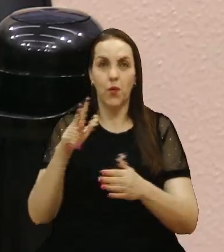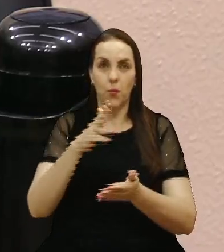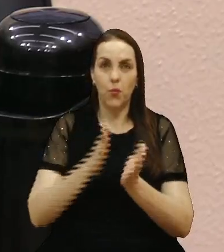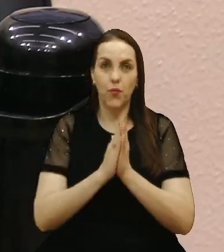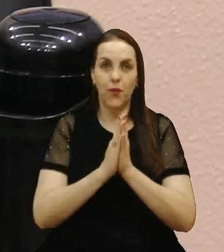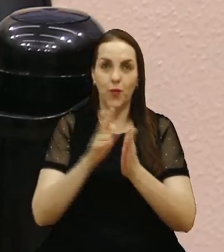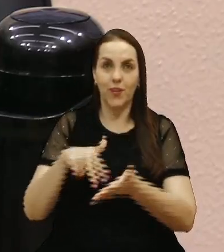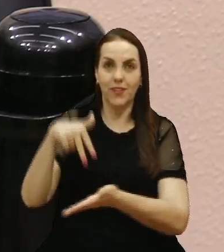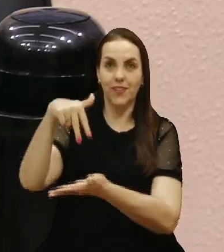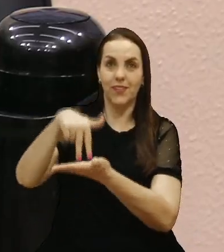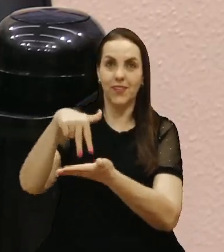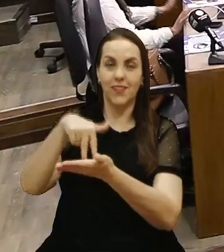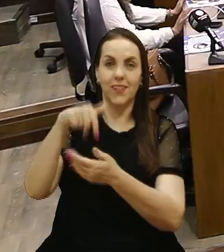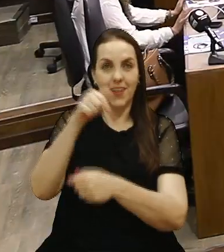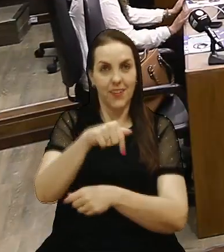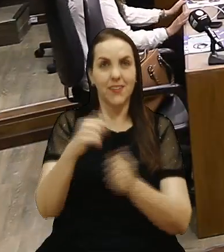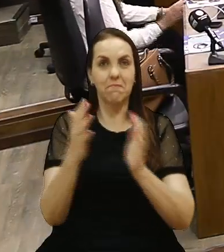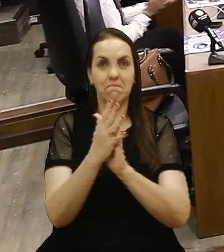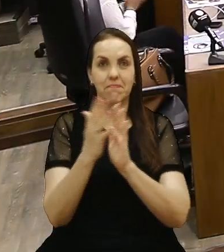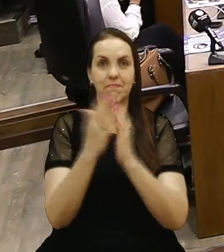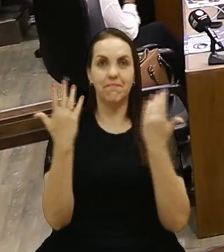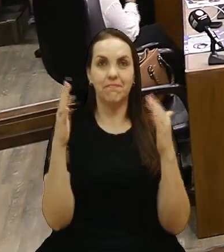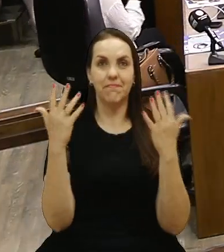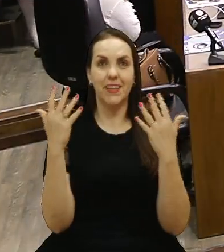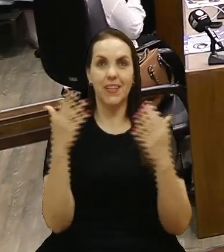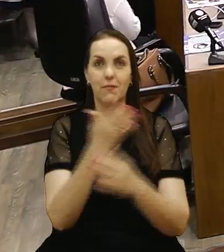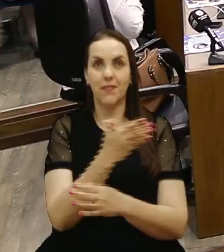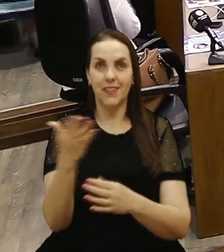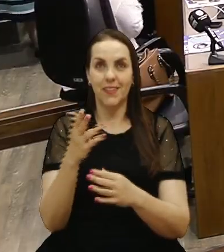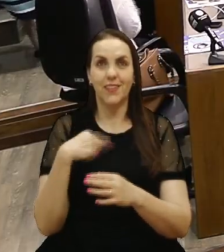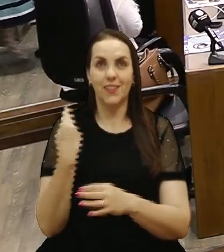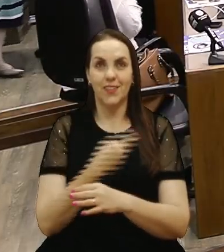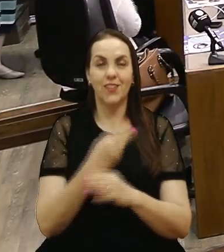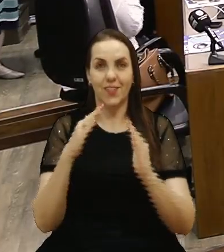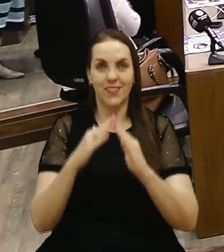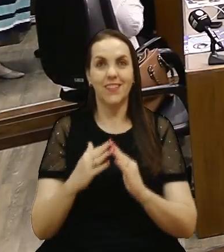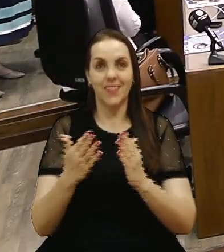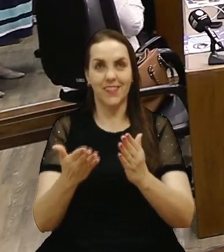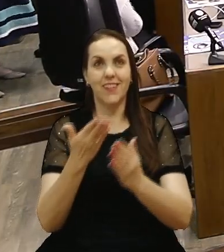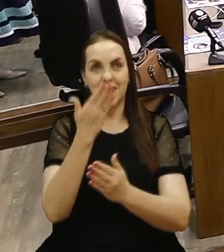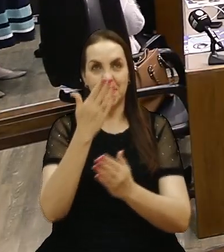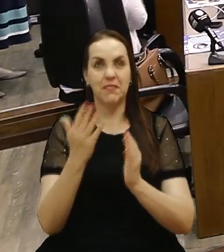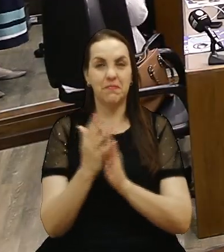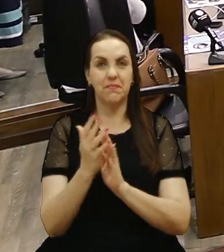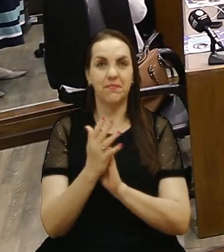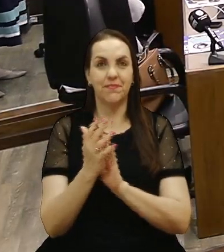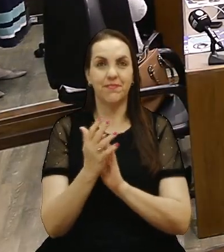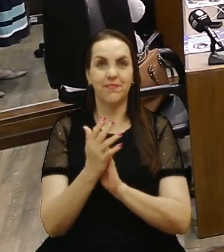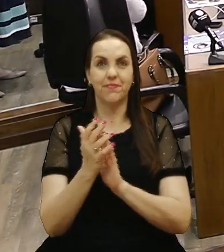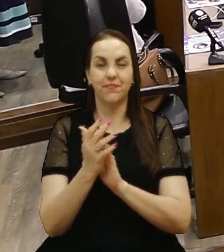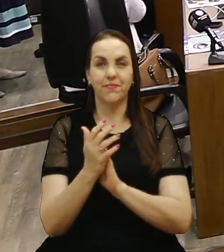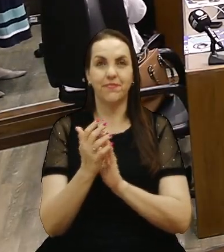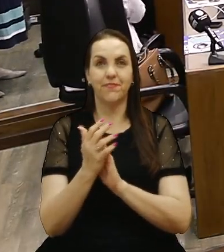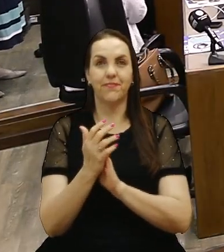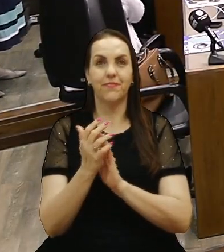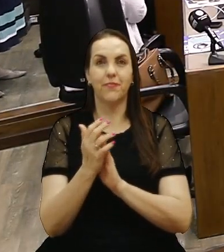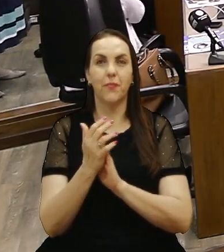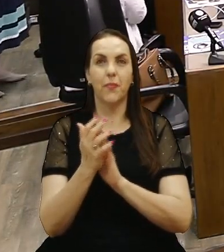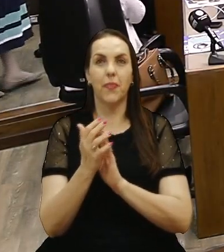aqui, os parabéns da nossa casa. Eu queria